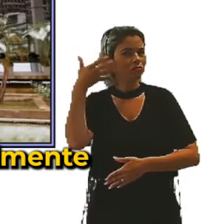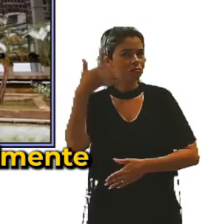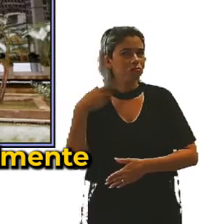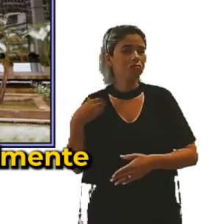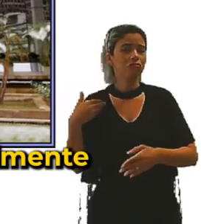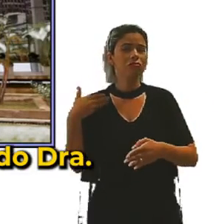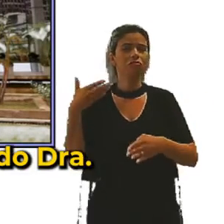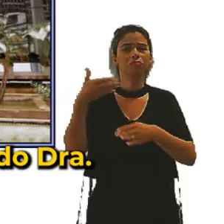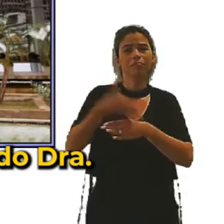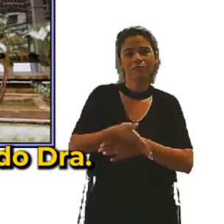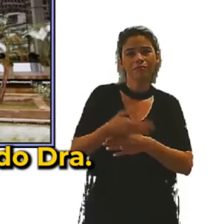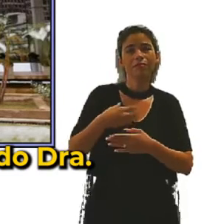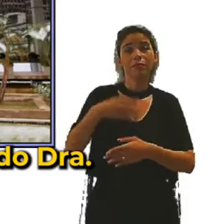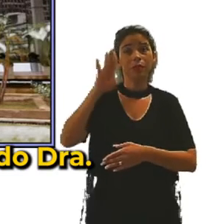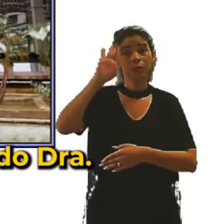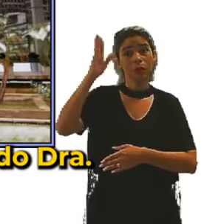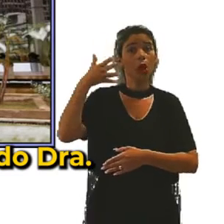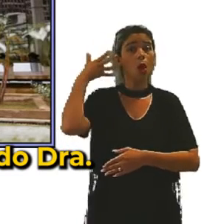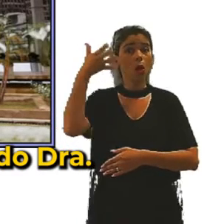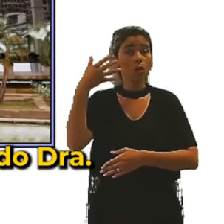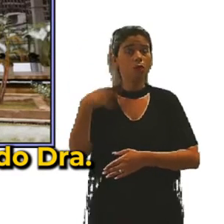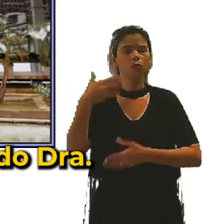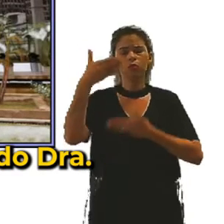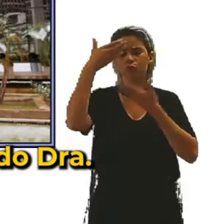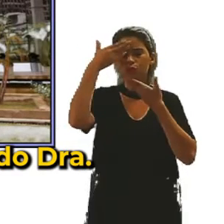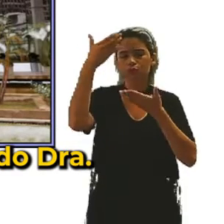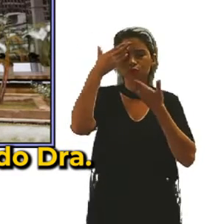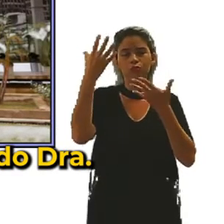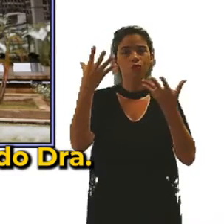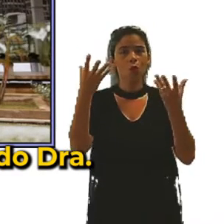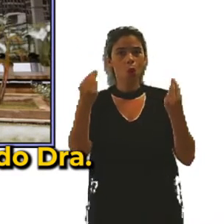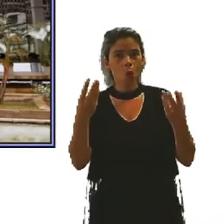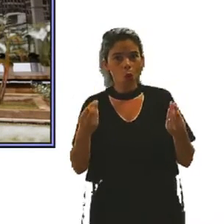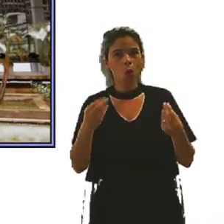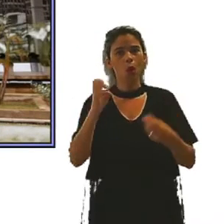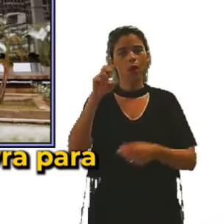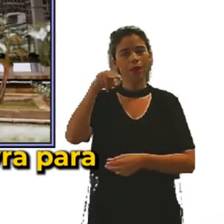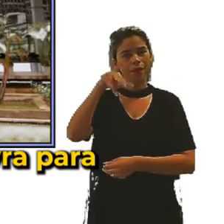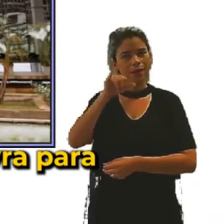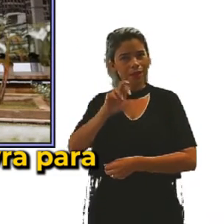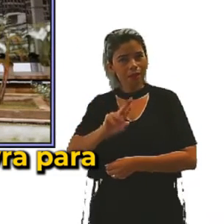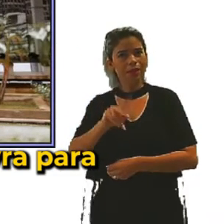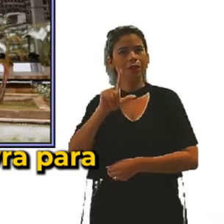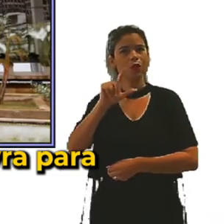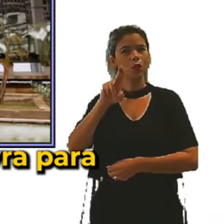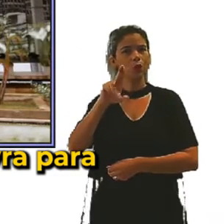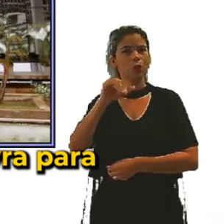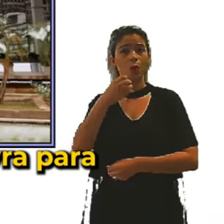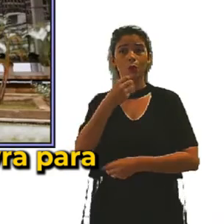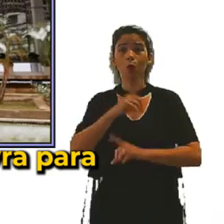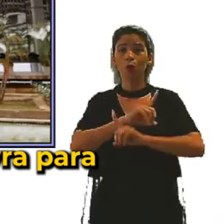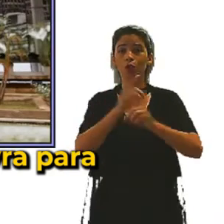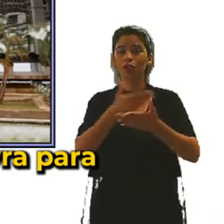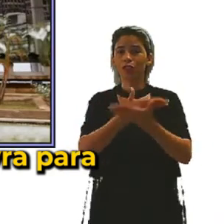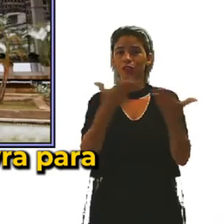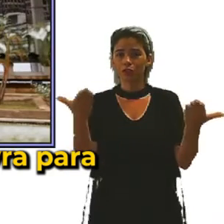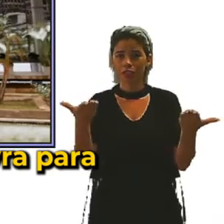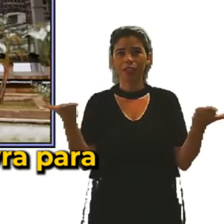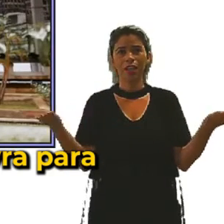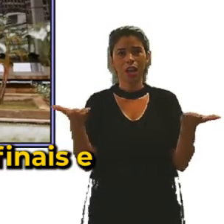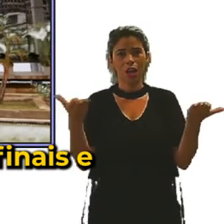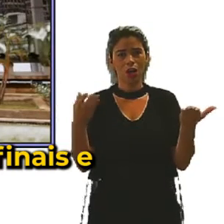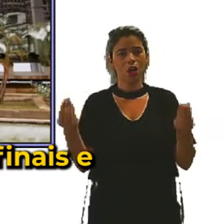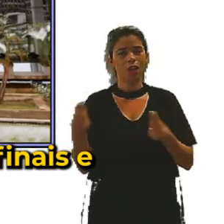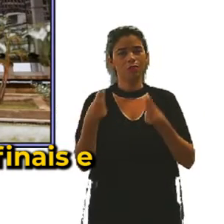nossas palestrantes. Obrigado, professora doutora Ani, obrigado, doutora Luciana. Bom dia a todos e a todas, e devolvo a palavra